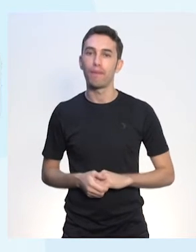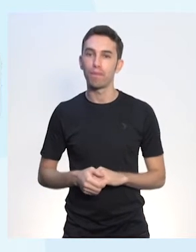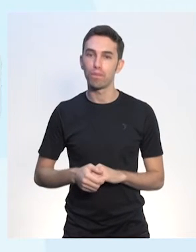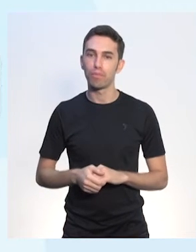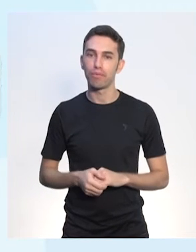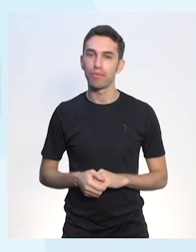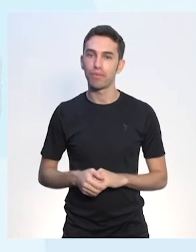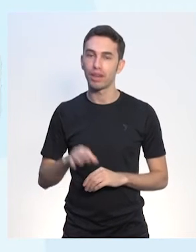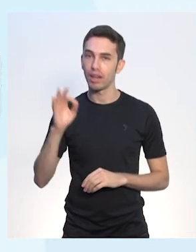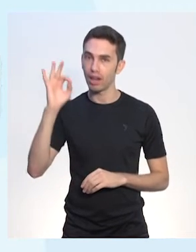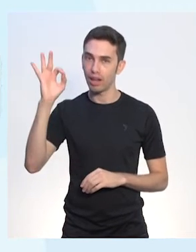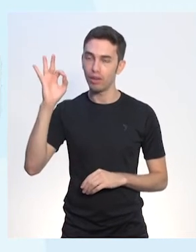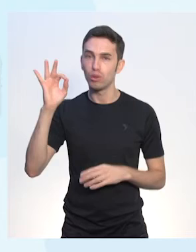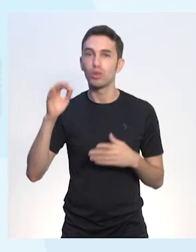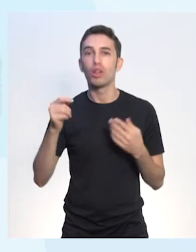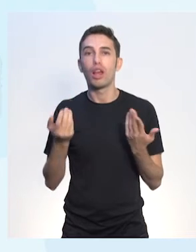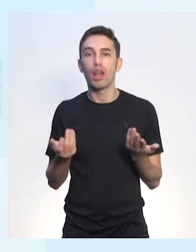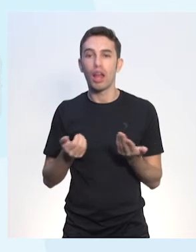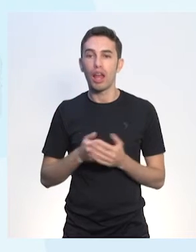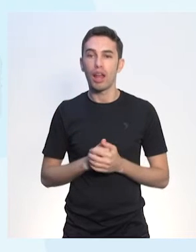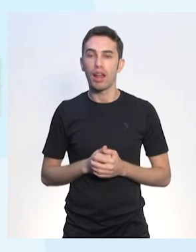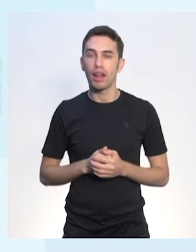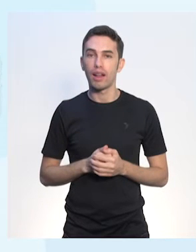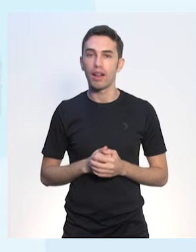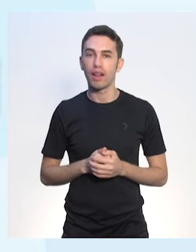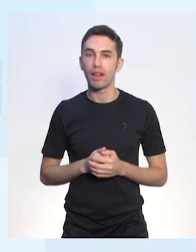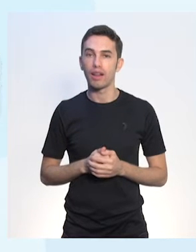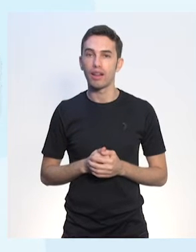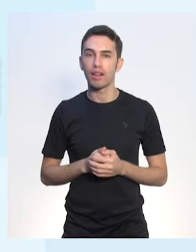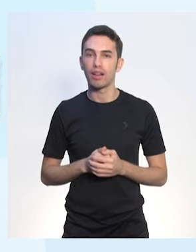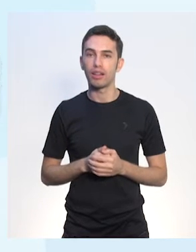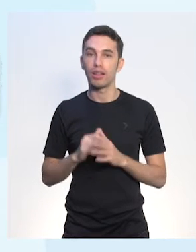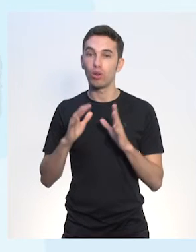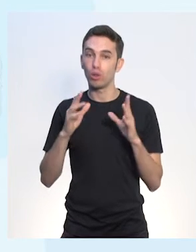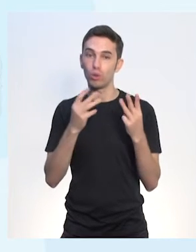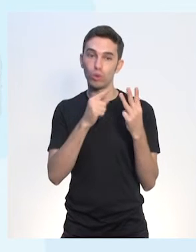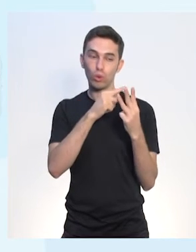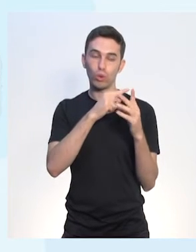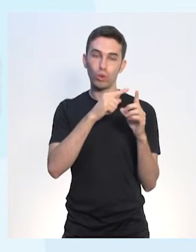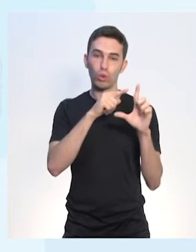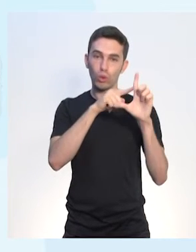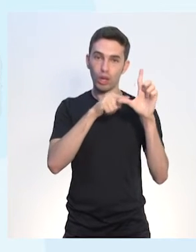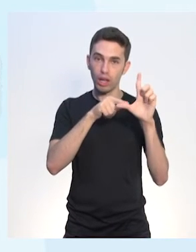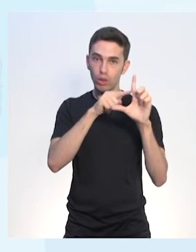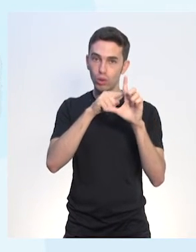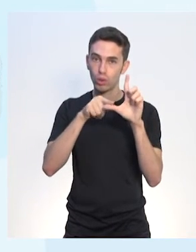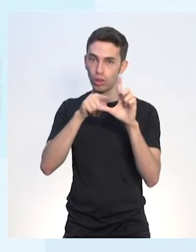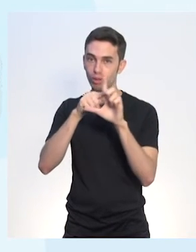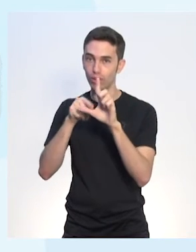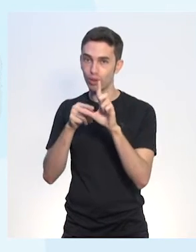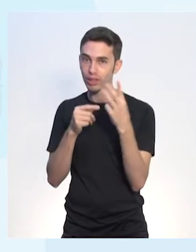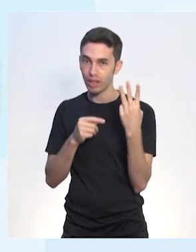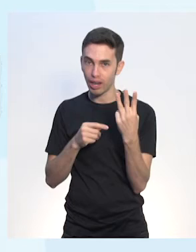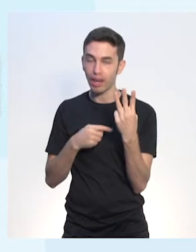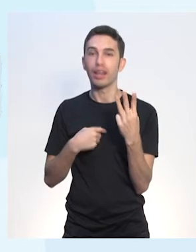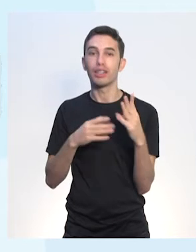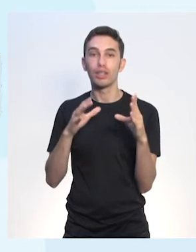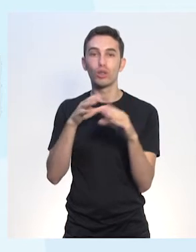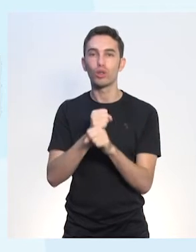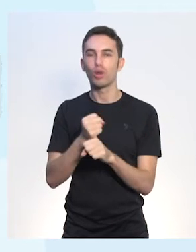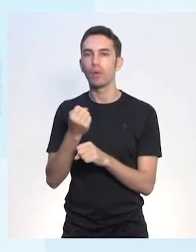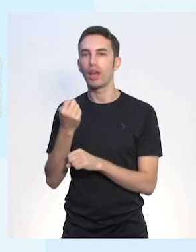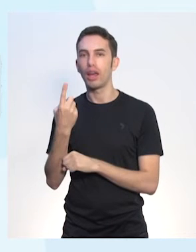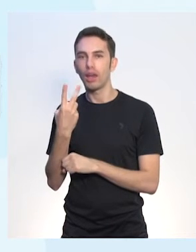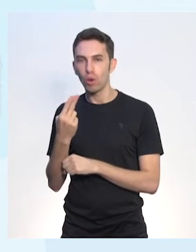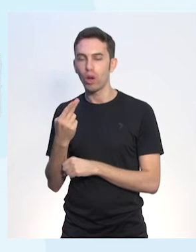180 graus. Não é isso que a gente conversou? Né? Que a soma dos 3 ângulos são 180 graus. A gente cai numa equação de